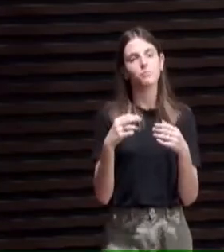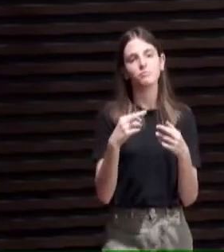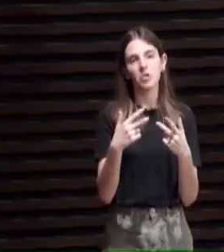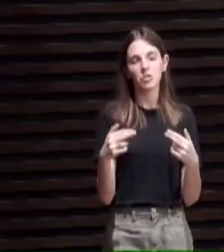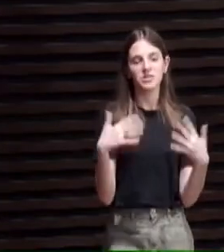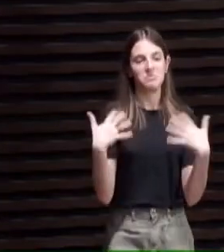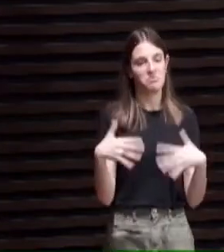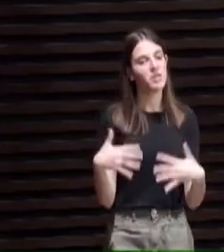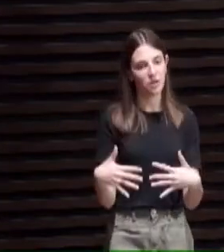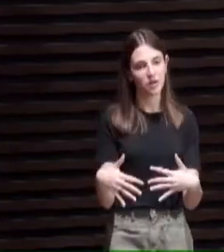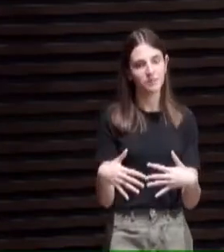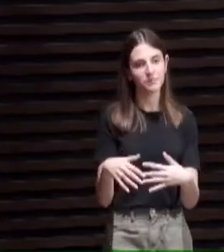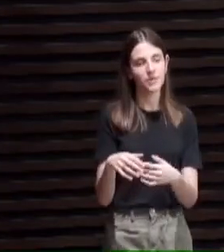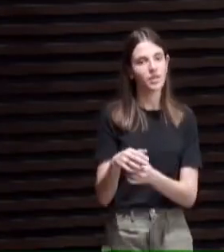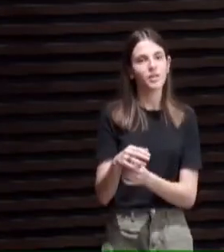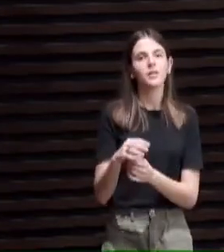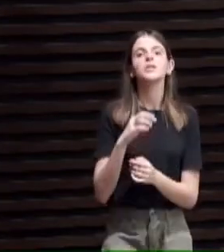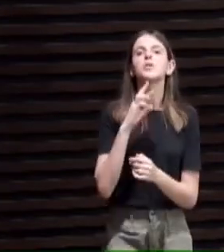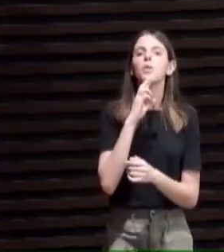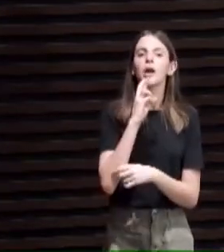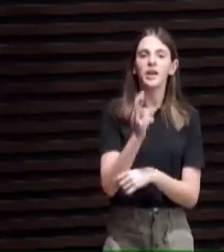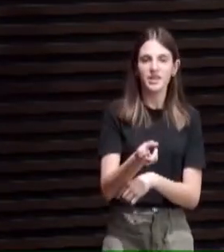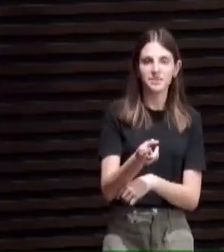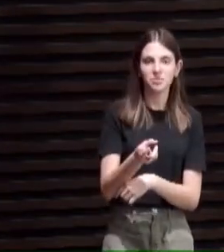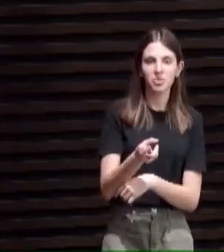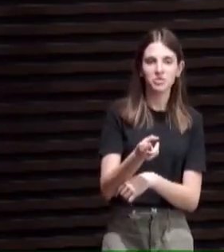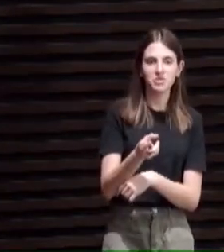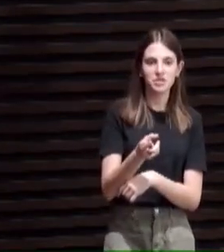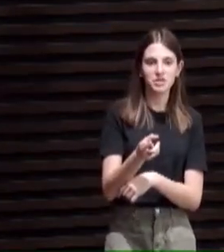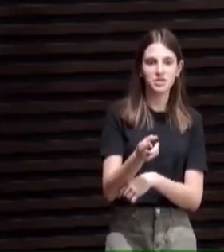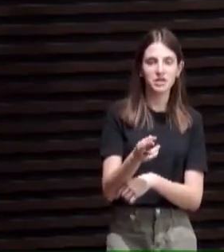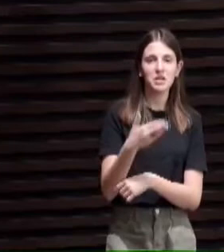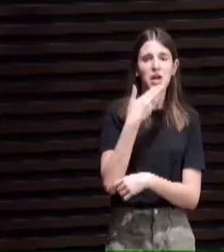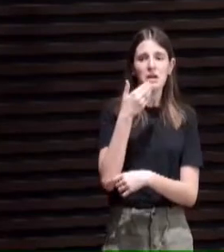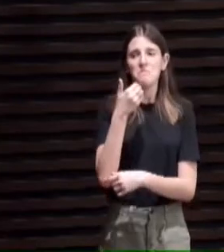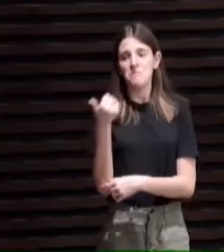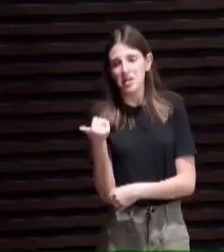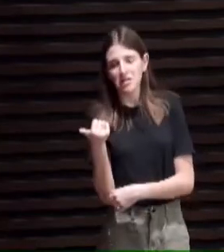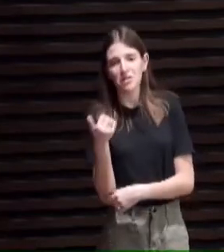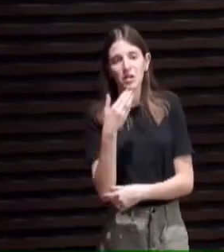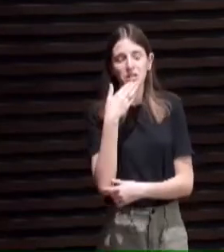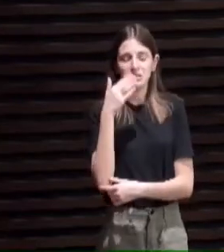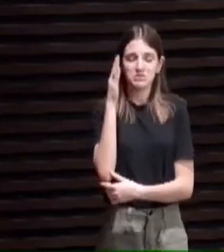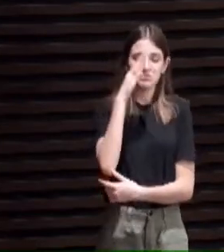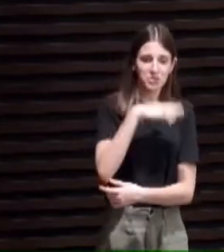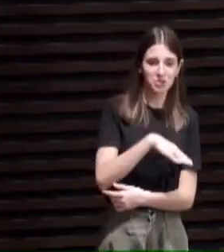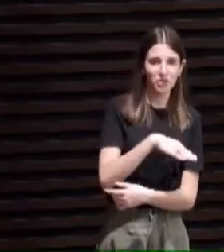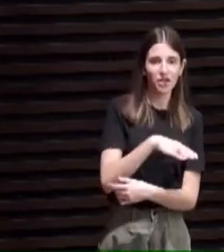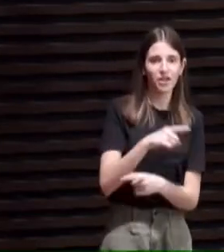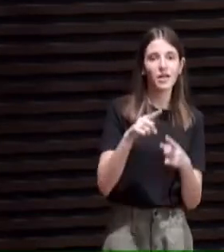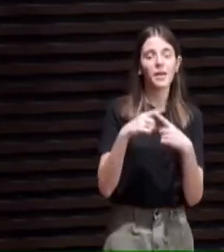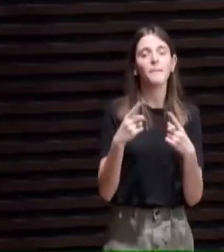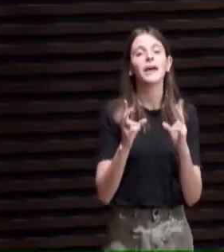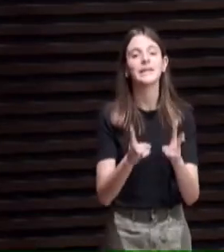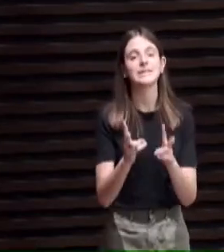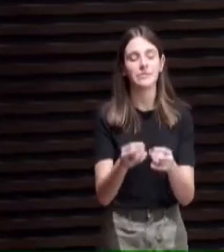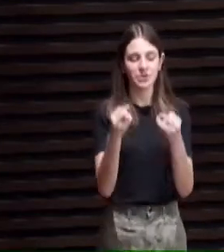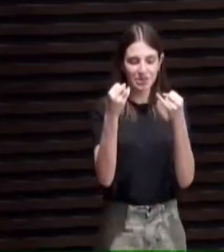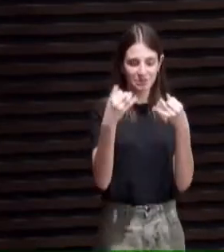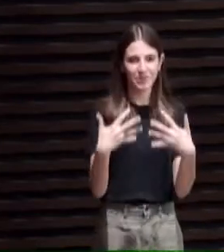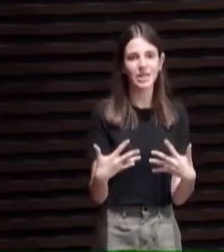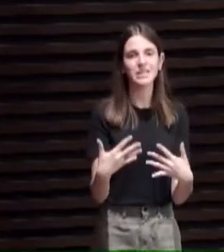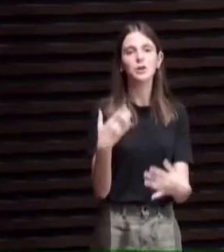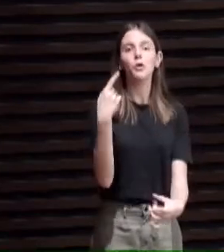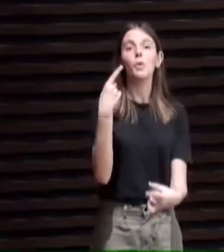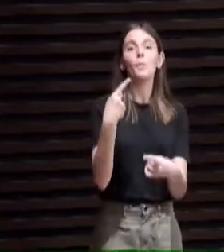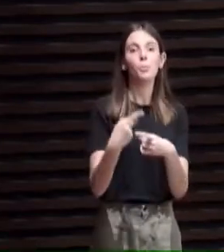dê respostas que umas pareçam mais plausíveis do que outras, elas sempre serão explicações sobre por